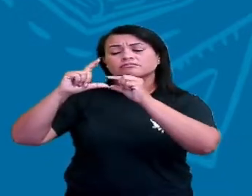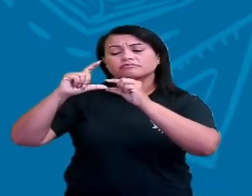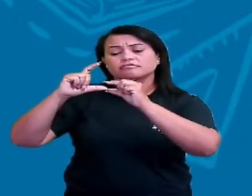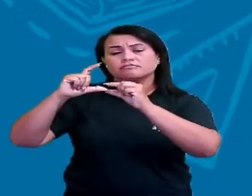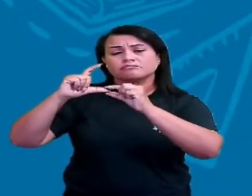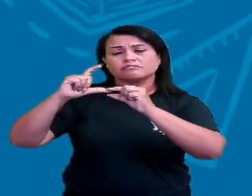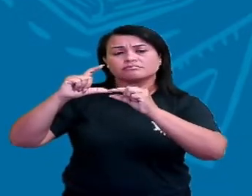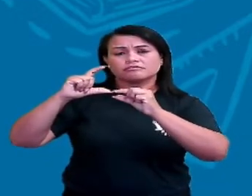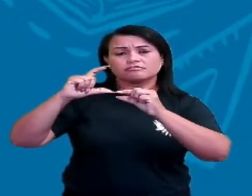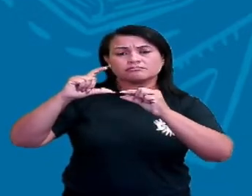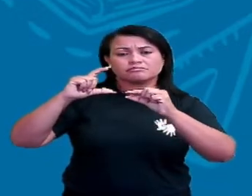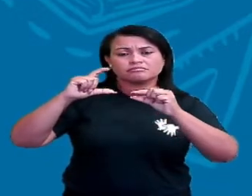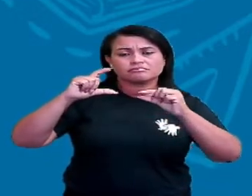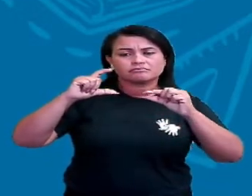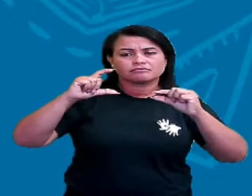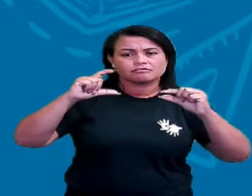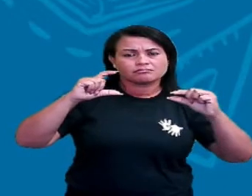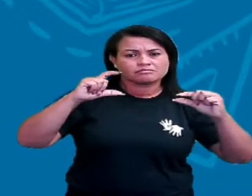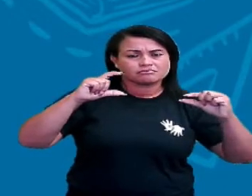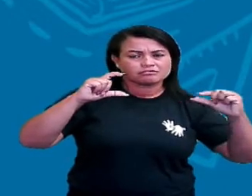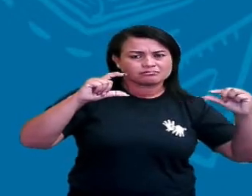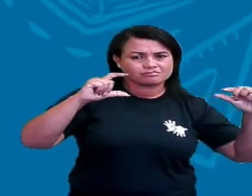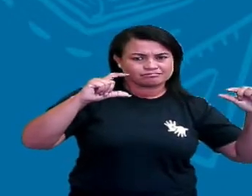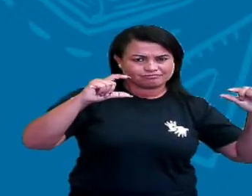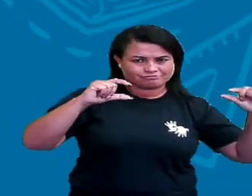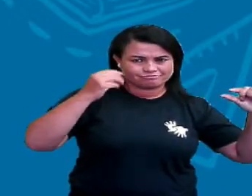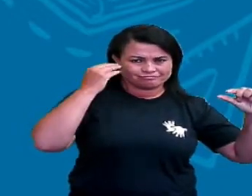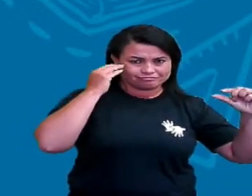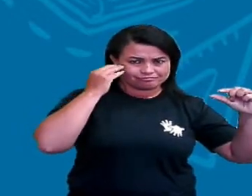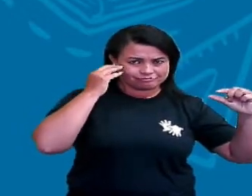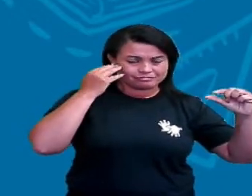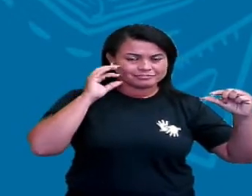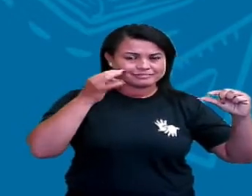letrinhas, a gente escreve, ó, no formato